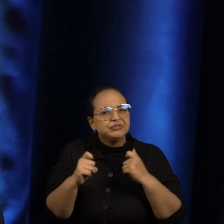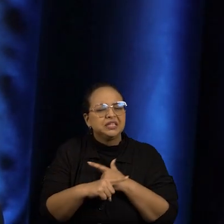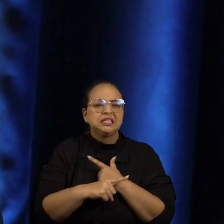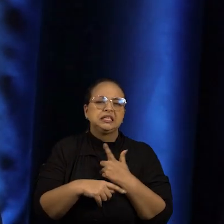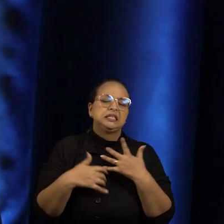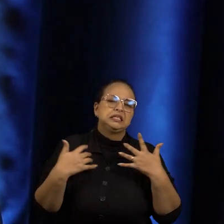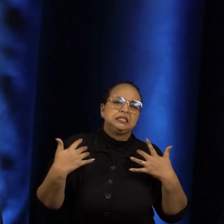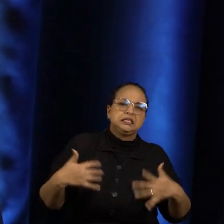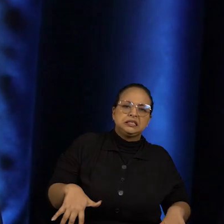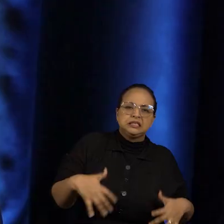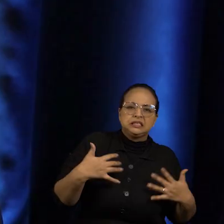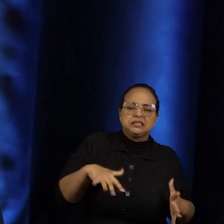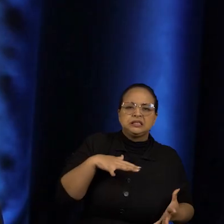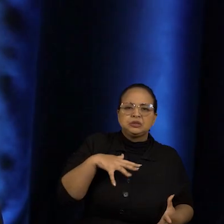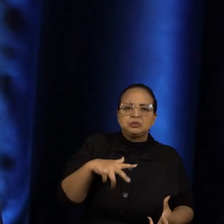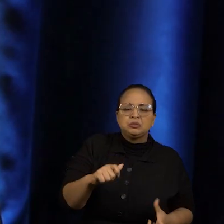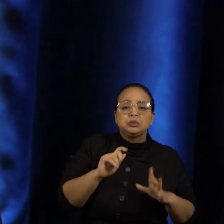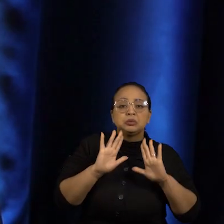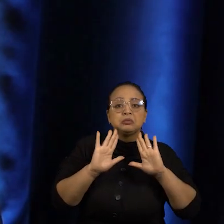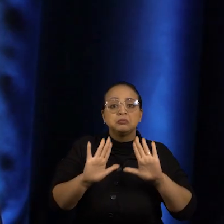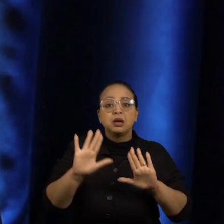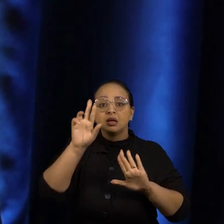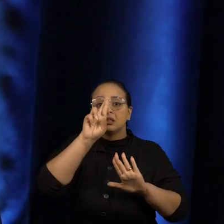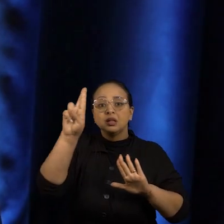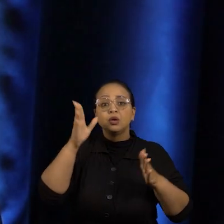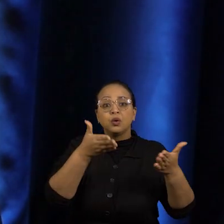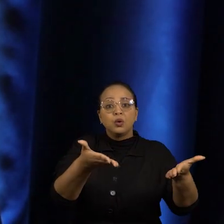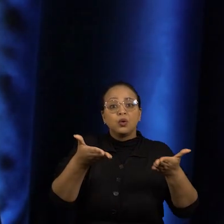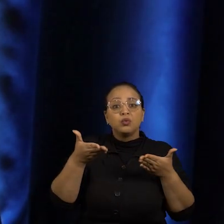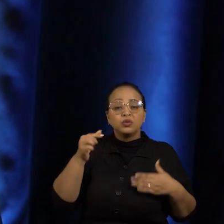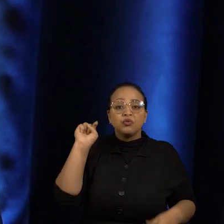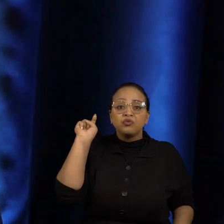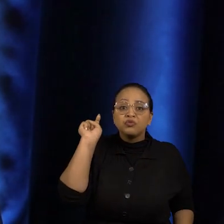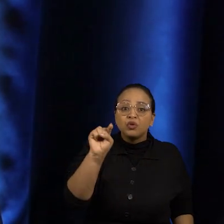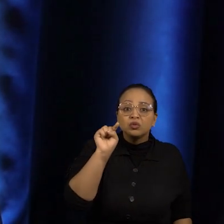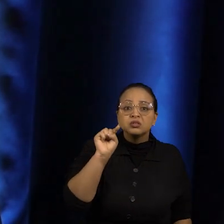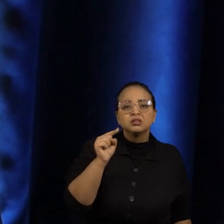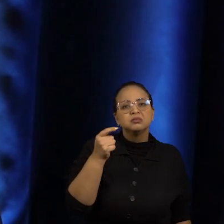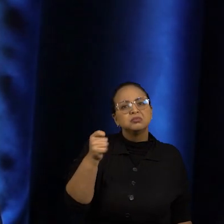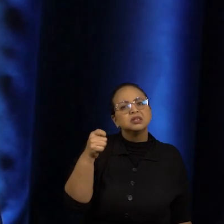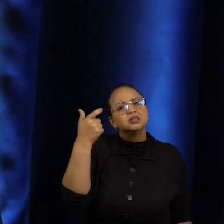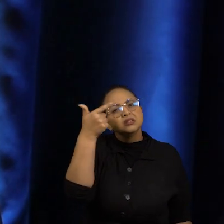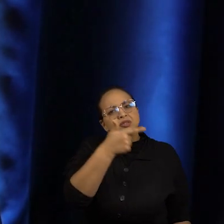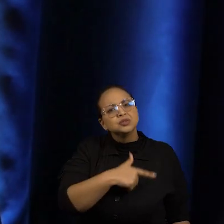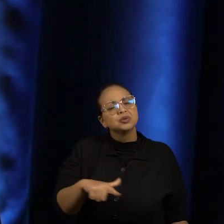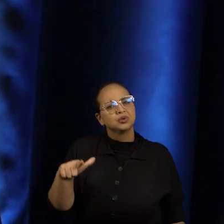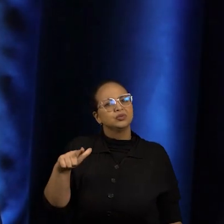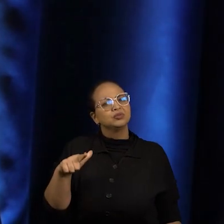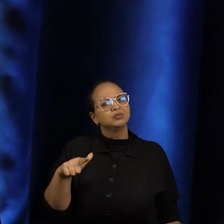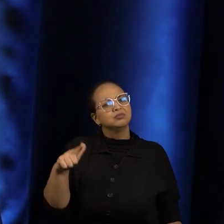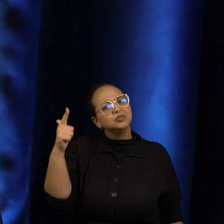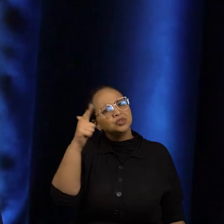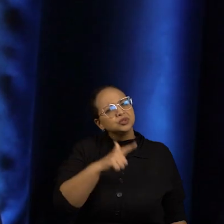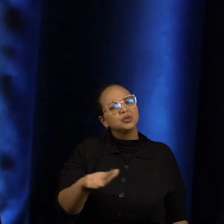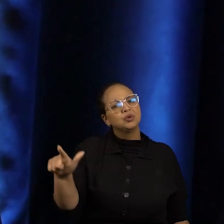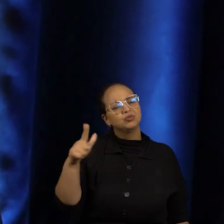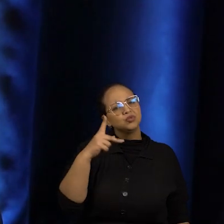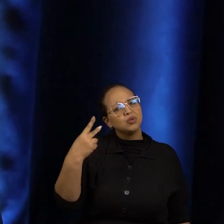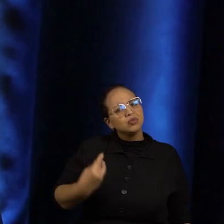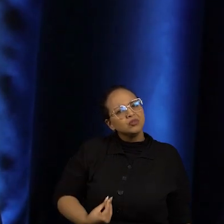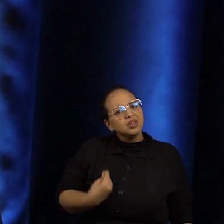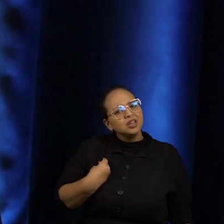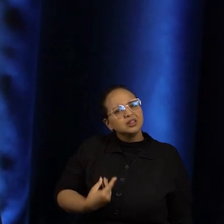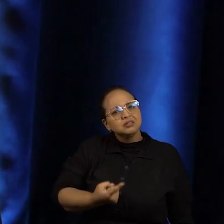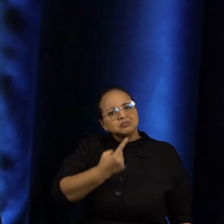os envolvimentos, mas o convite do Senhor hoje é esse, é reedificar o altar, é reedificar a vida com